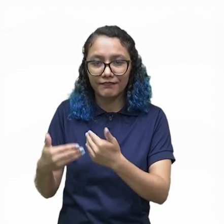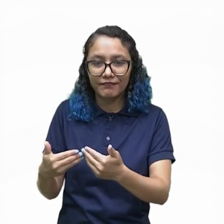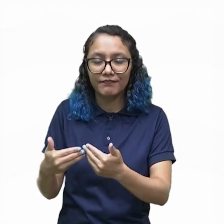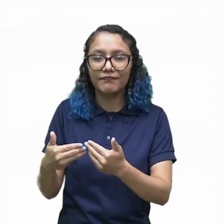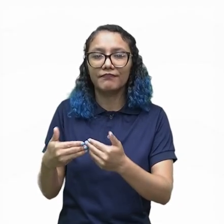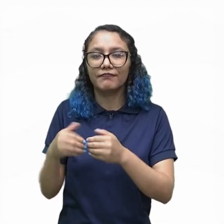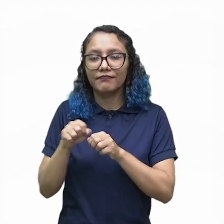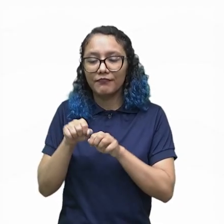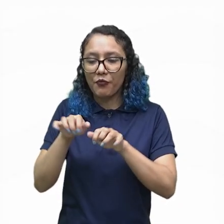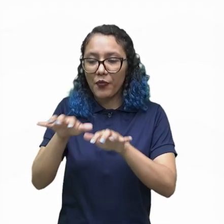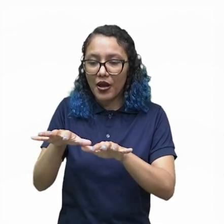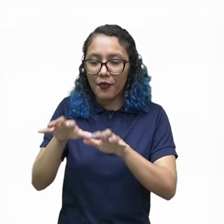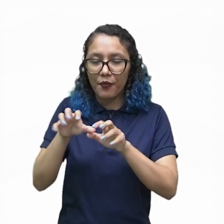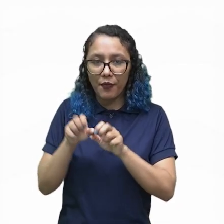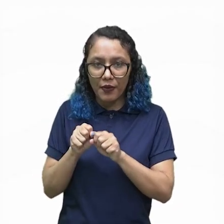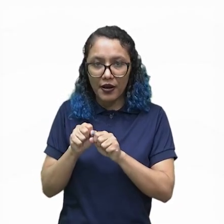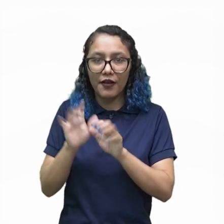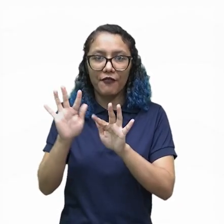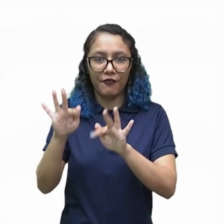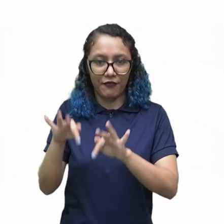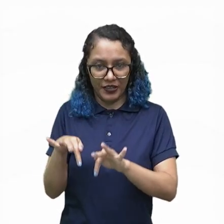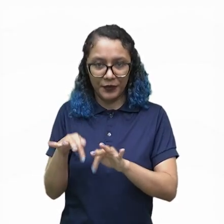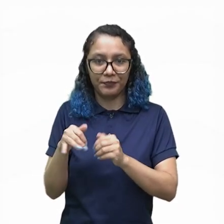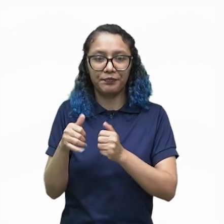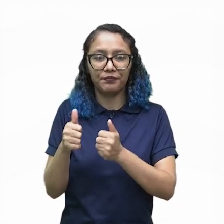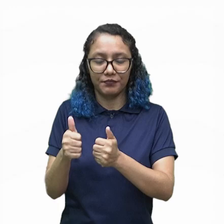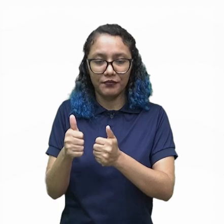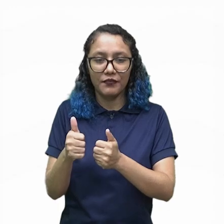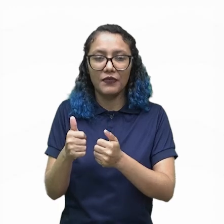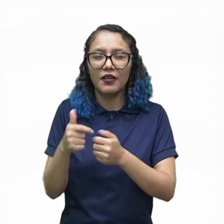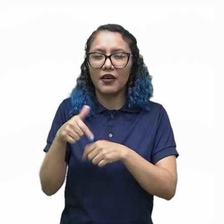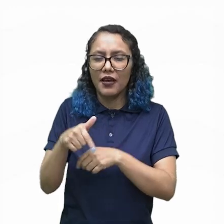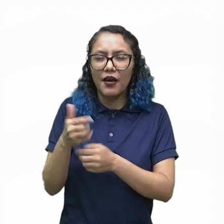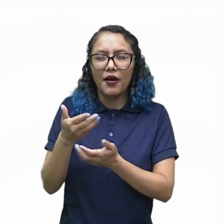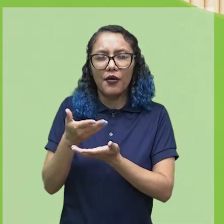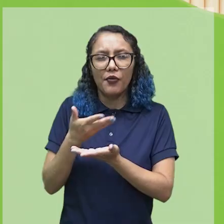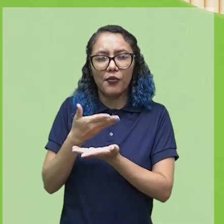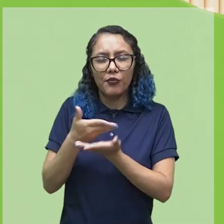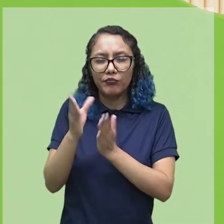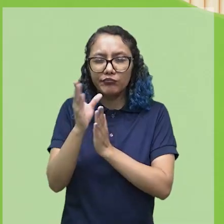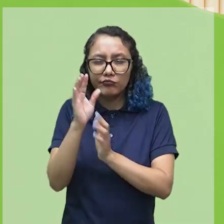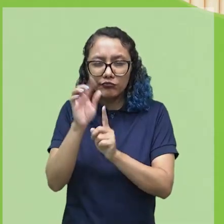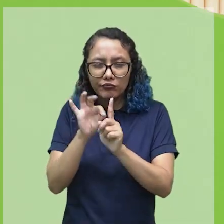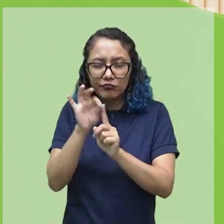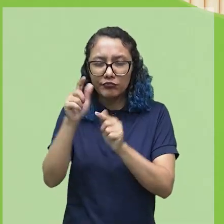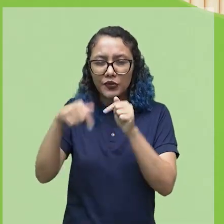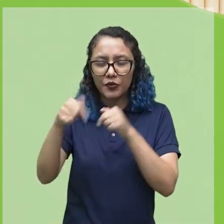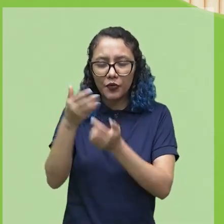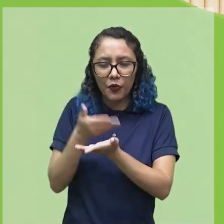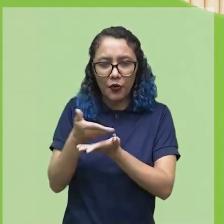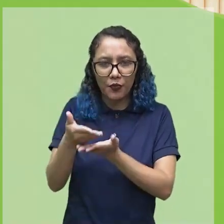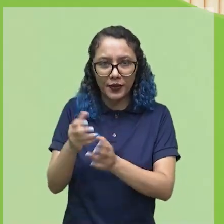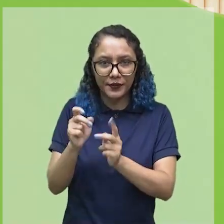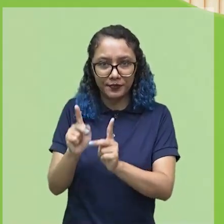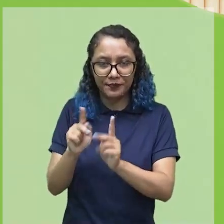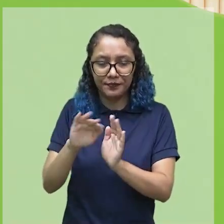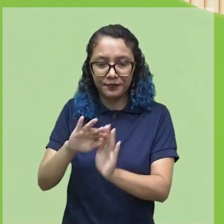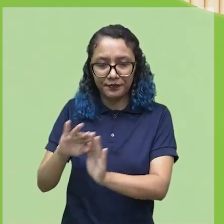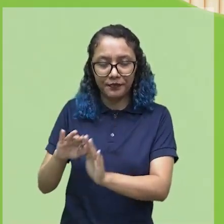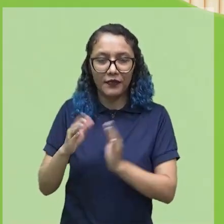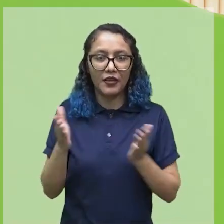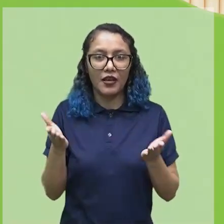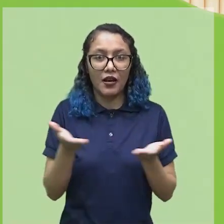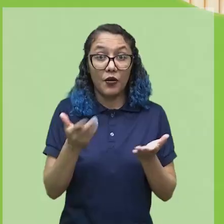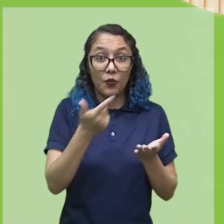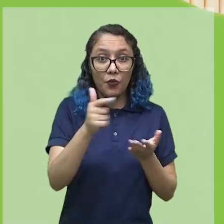processos endotérmicos e exotérmicos, né, que foi essa parte mais introdutória da termoquímica. E aí agora a gente vai, né,